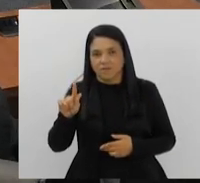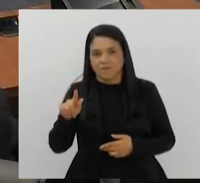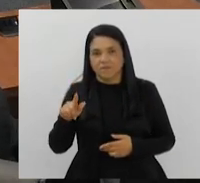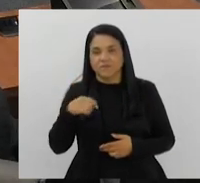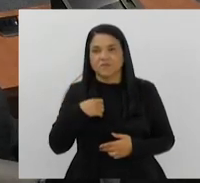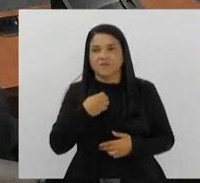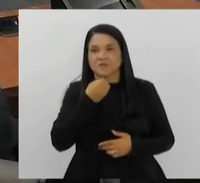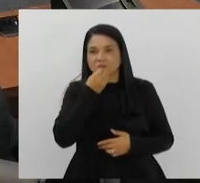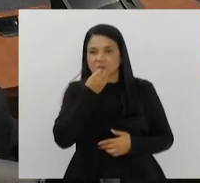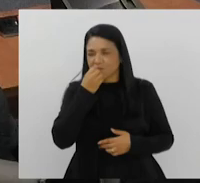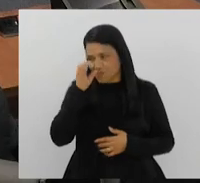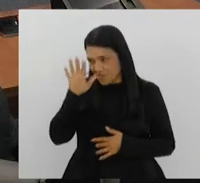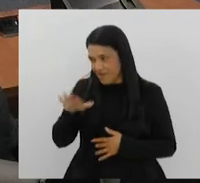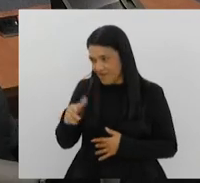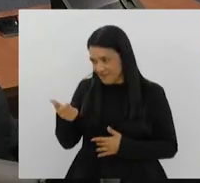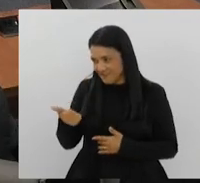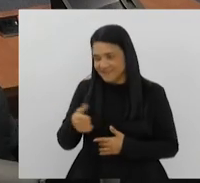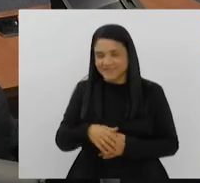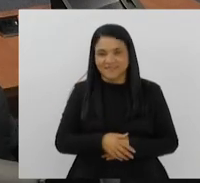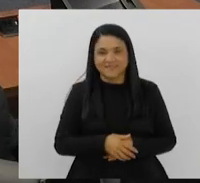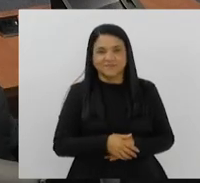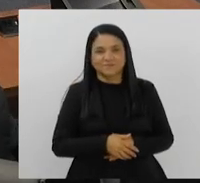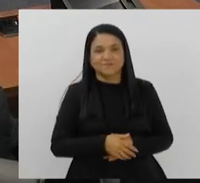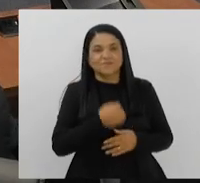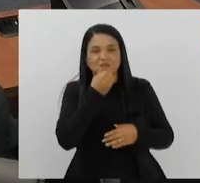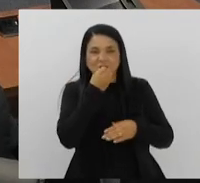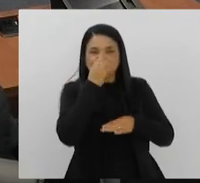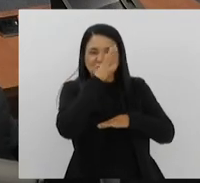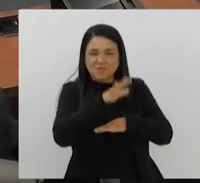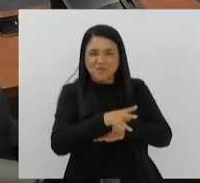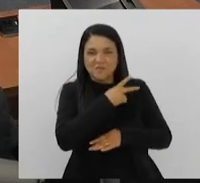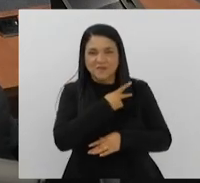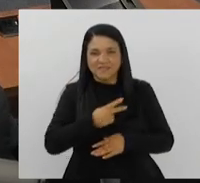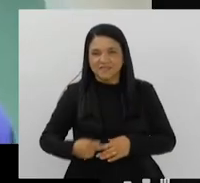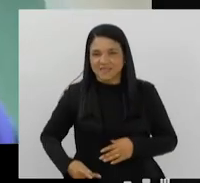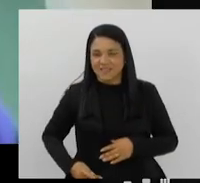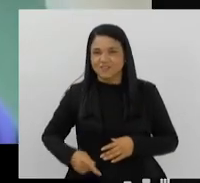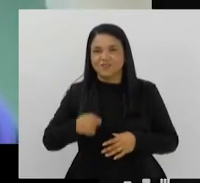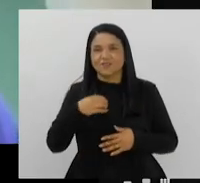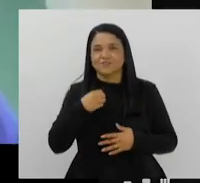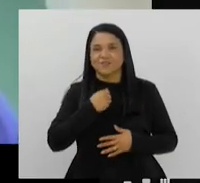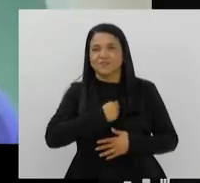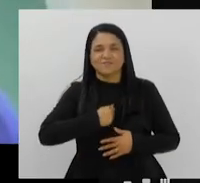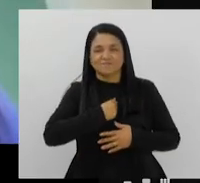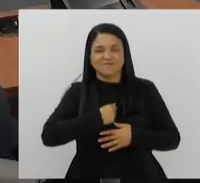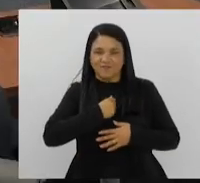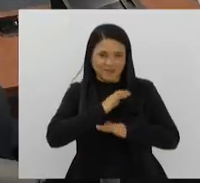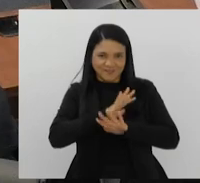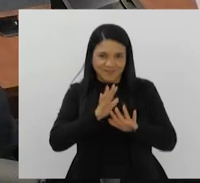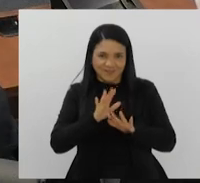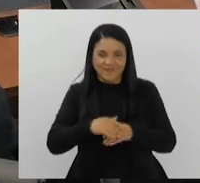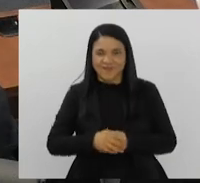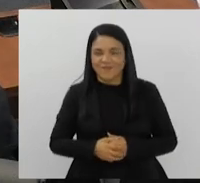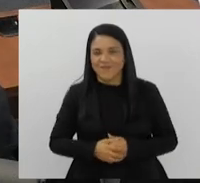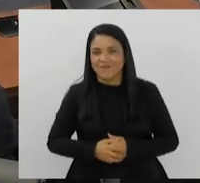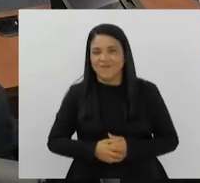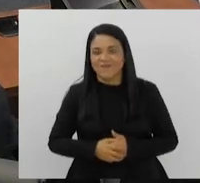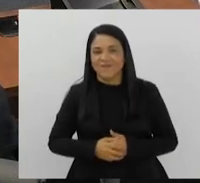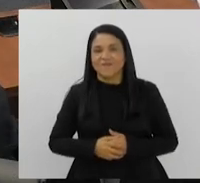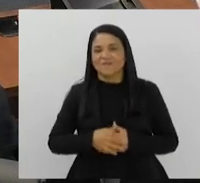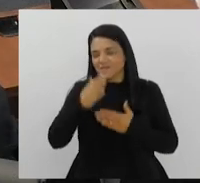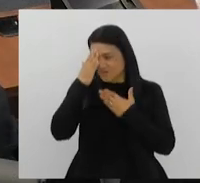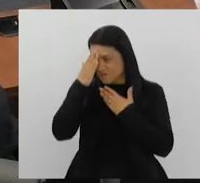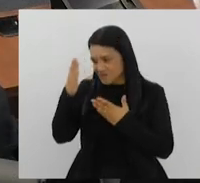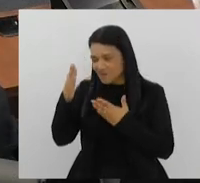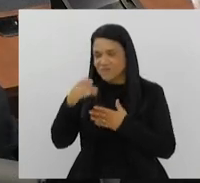Boa tarde aí. Boa tarde, presidente. Não, presidente, é só saudade. Obrigado. Valeu,